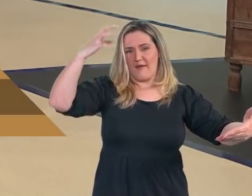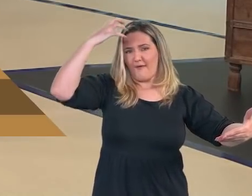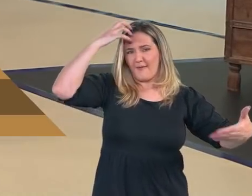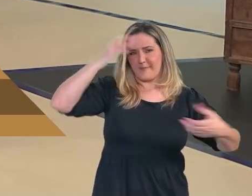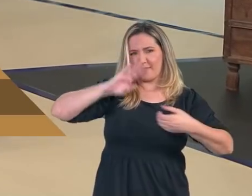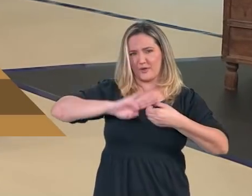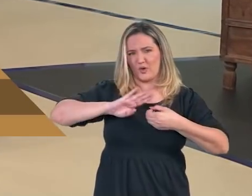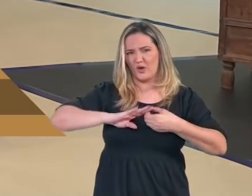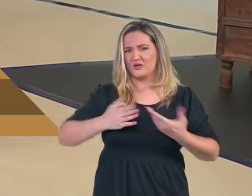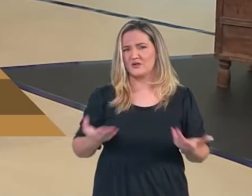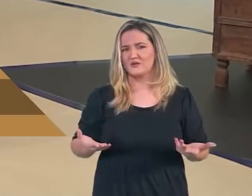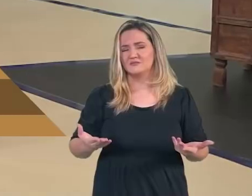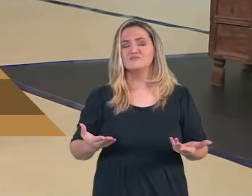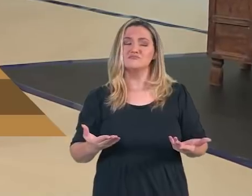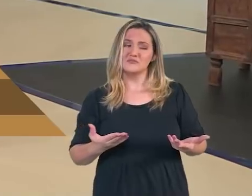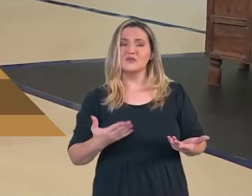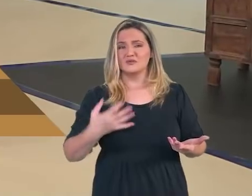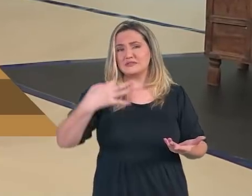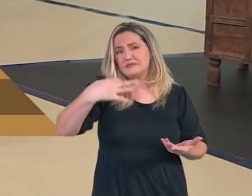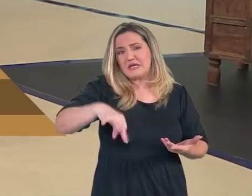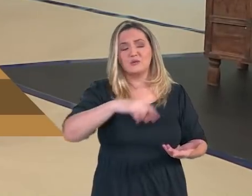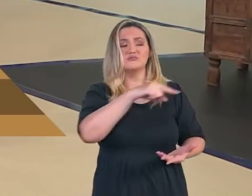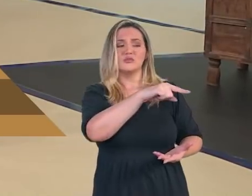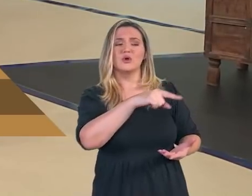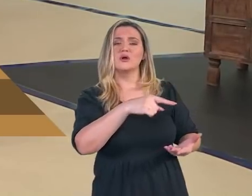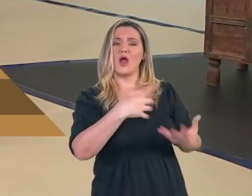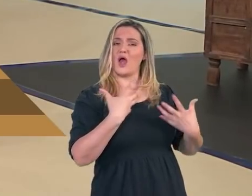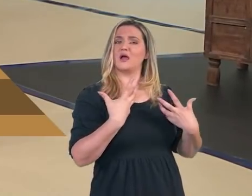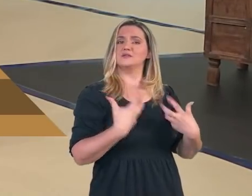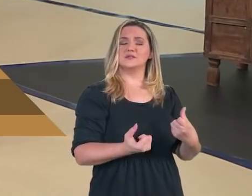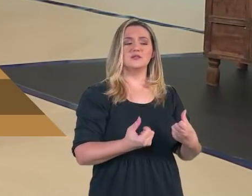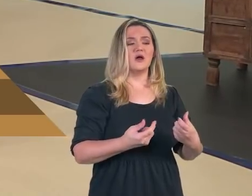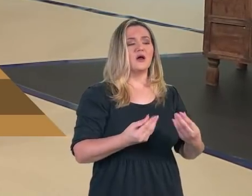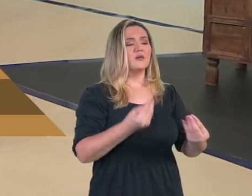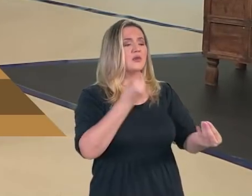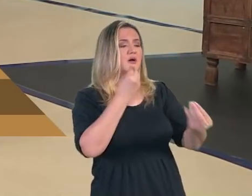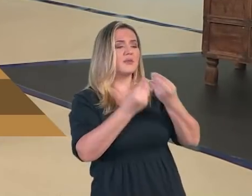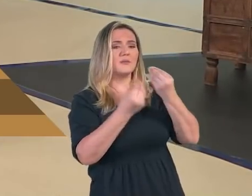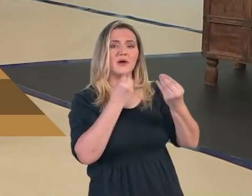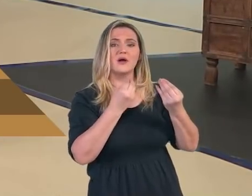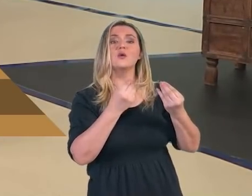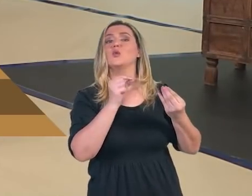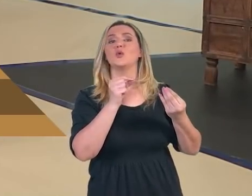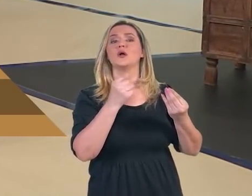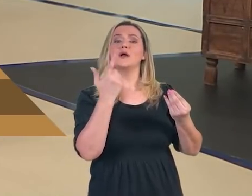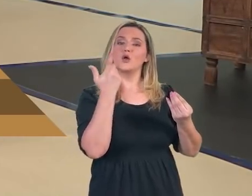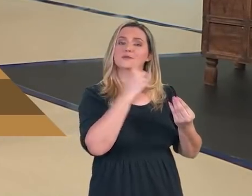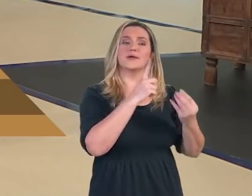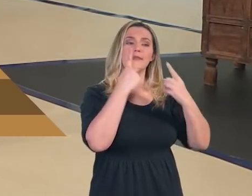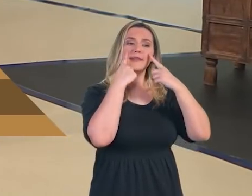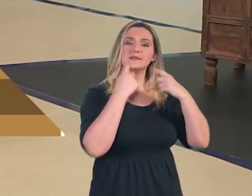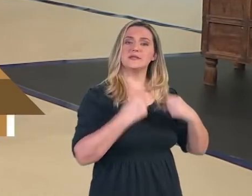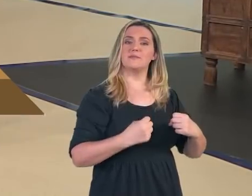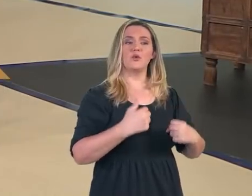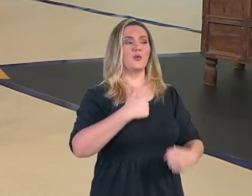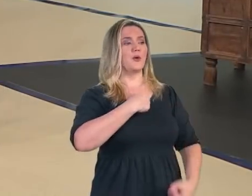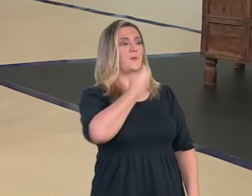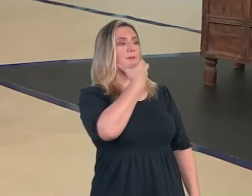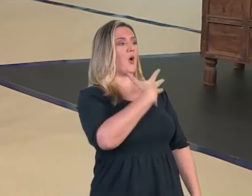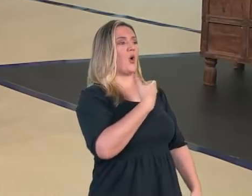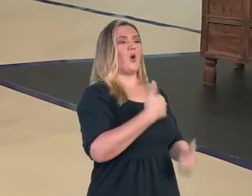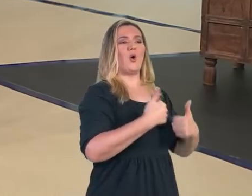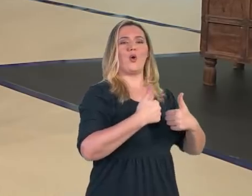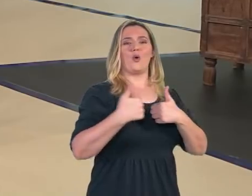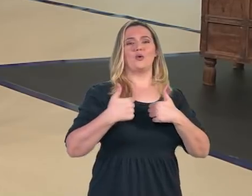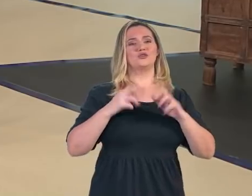até melhor que eles aceitassem o cardápio do rei, pois deste modo estariam dando um testemunho de que eram gente boa,